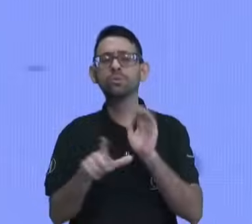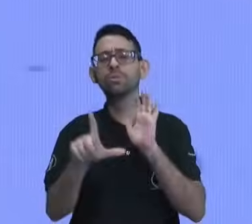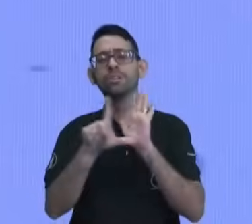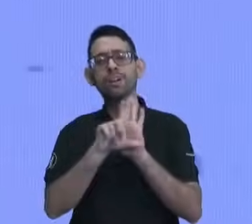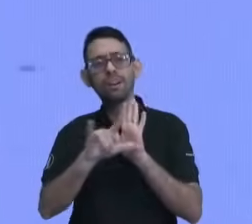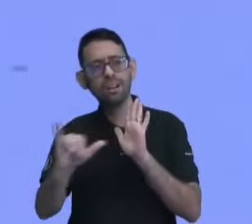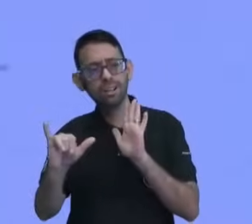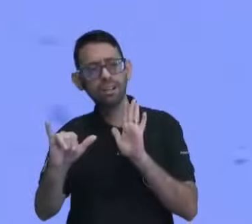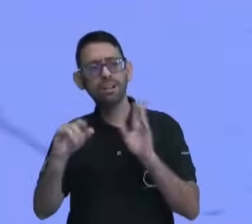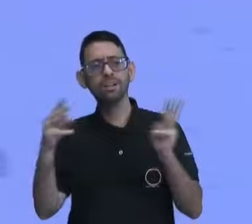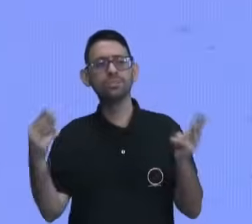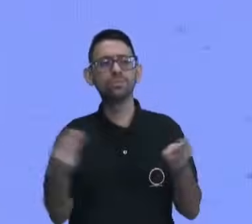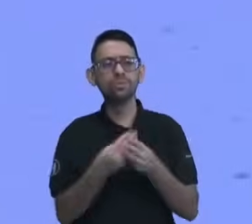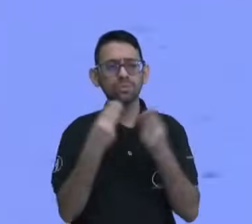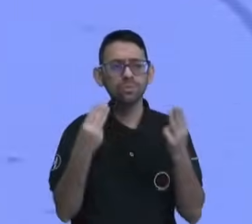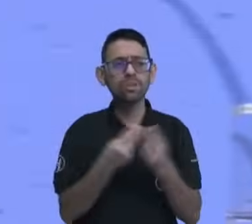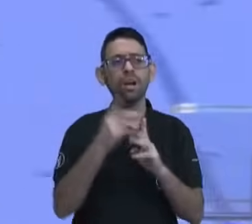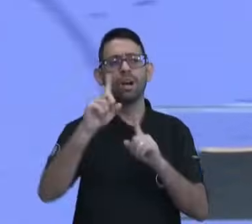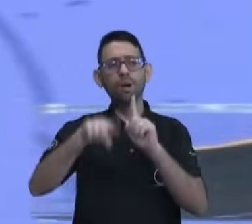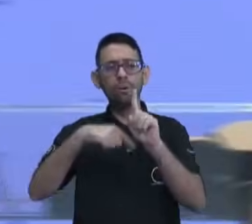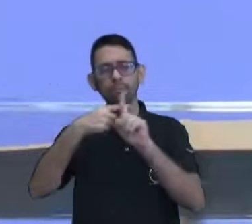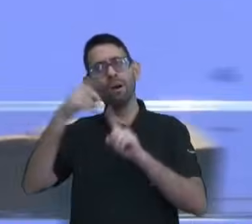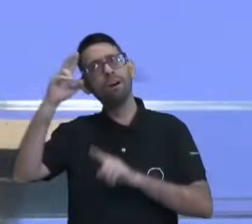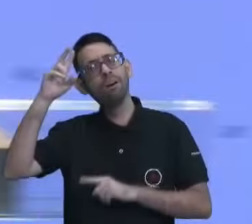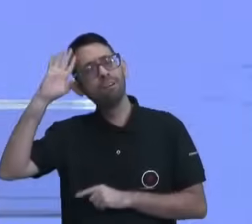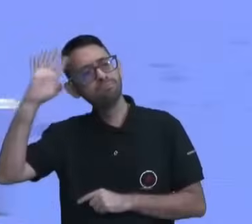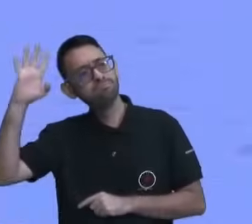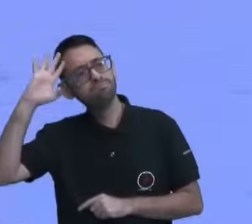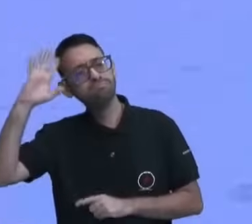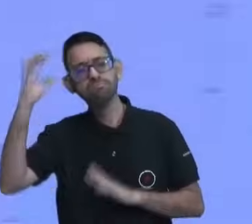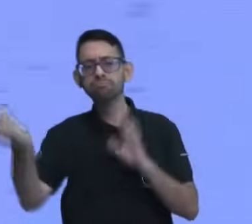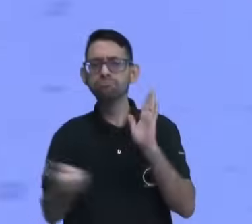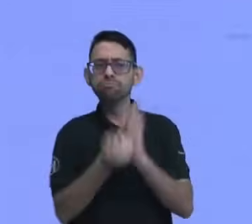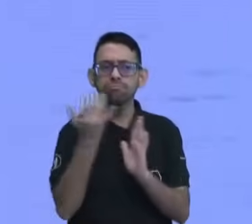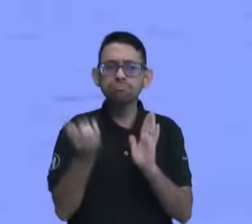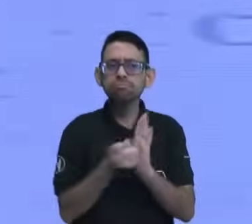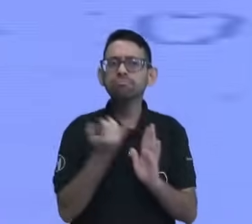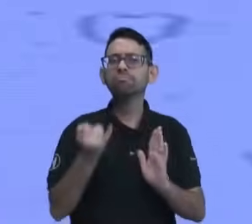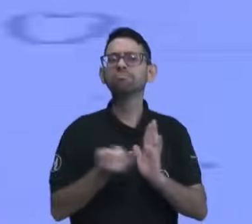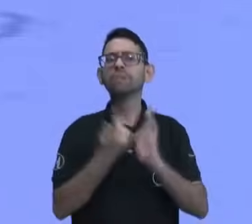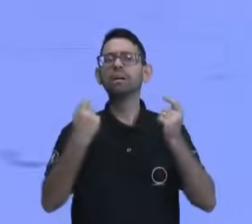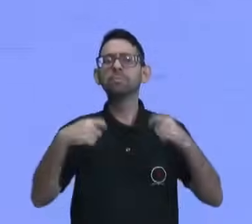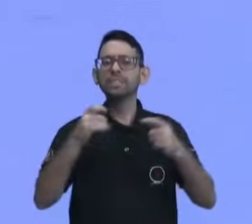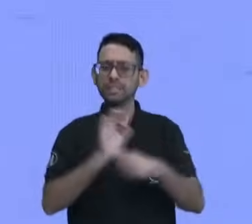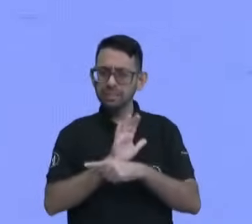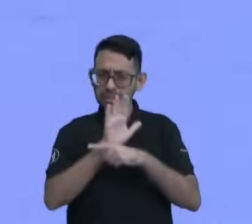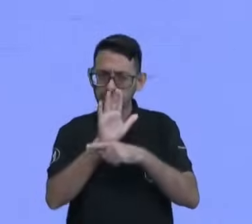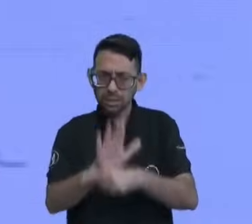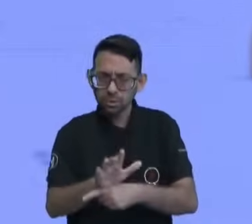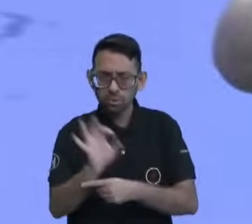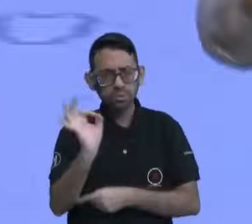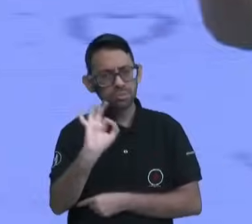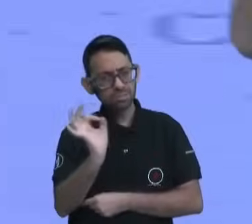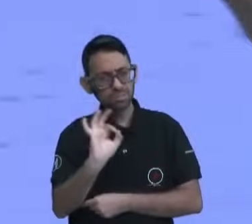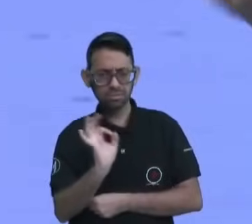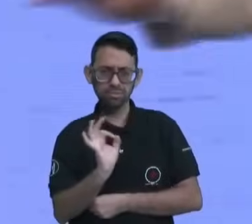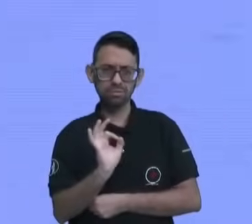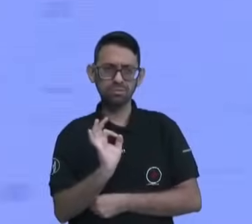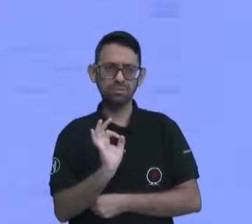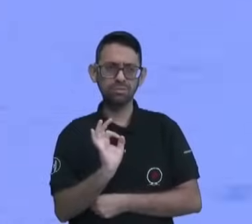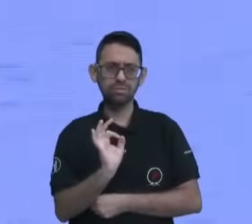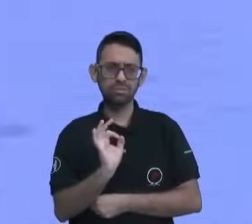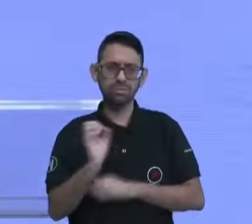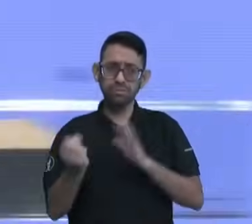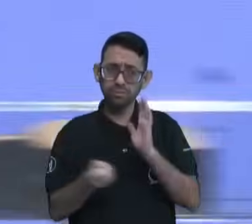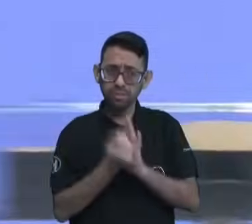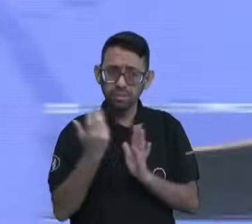filosofias Evangelho não precisa de muleta Evangelho não precisa de bengala Evangelho é